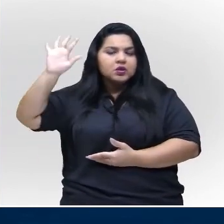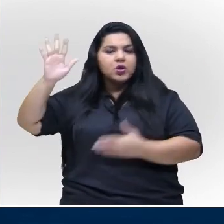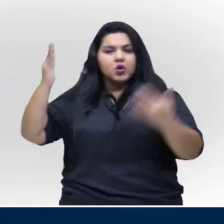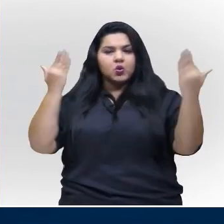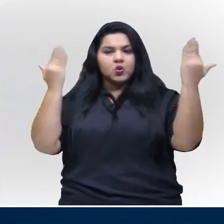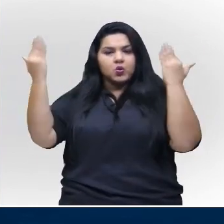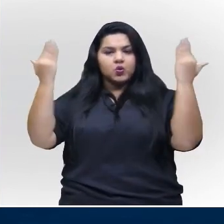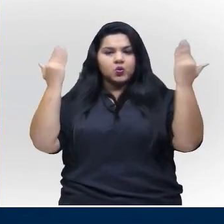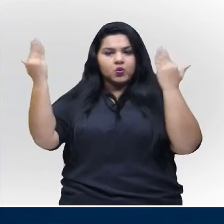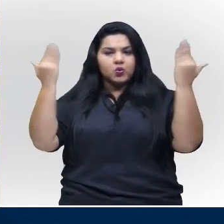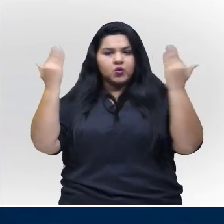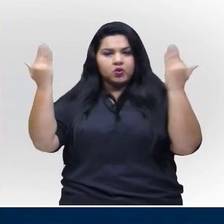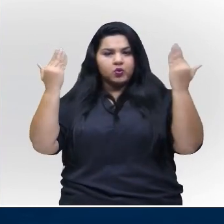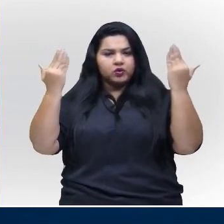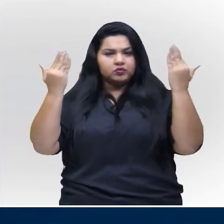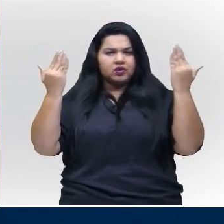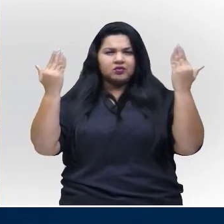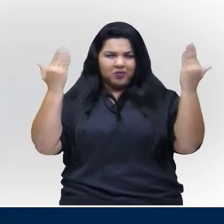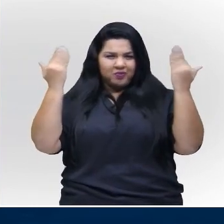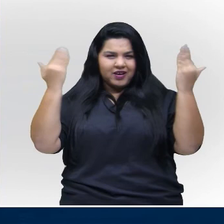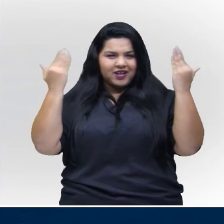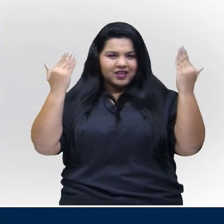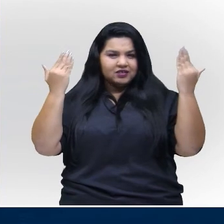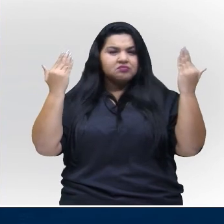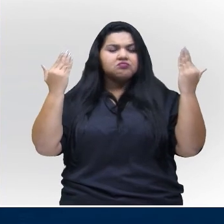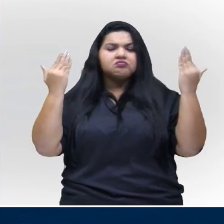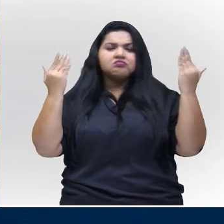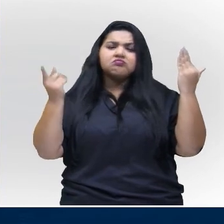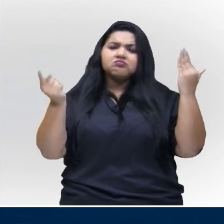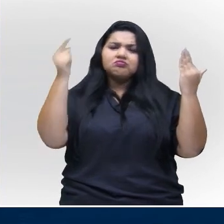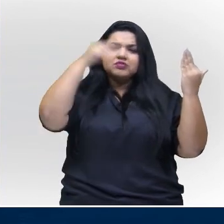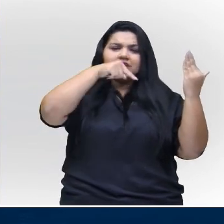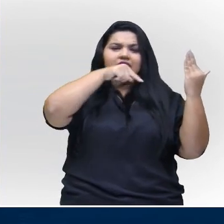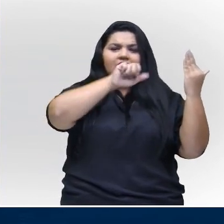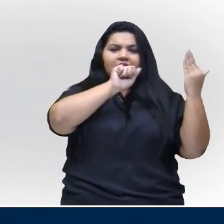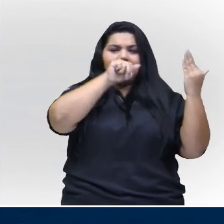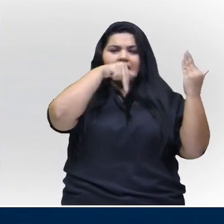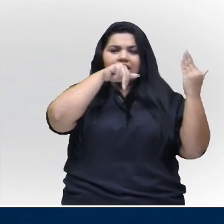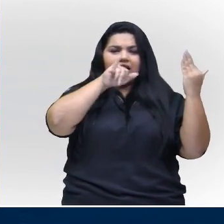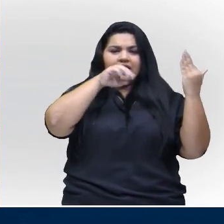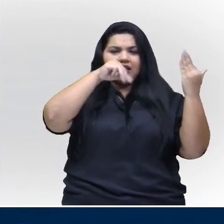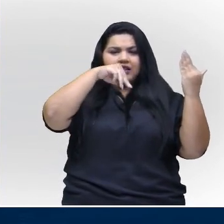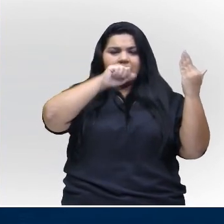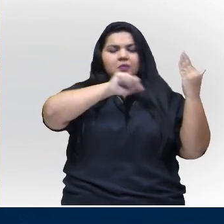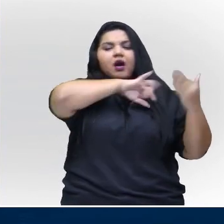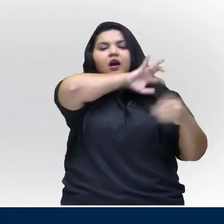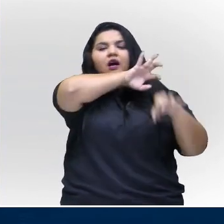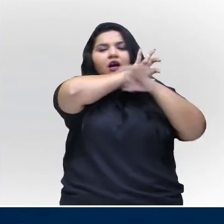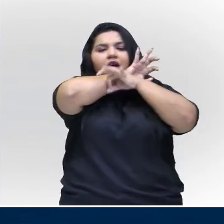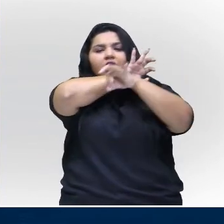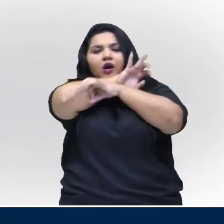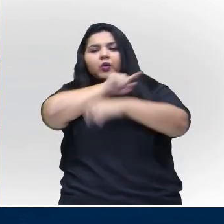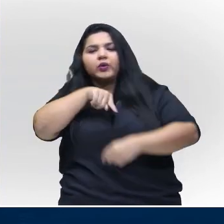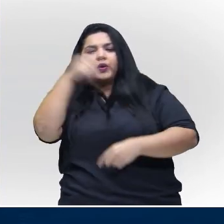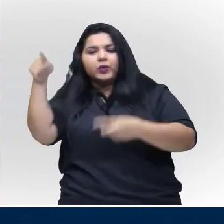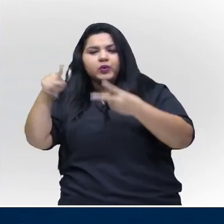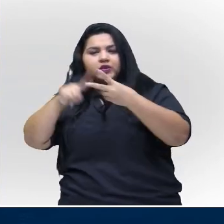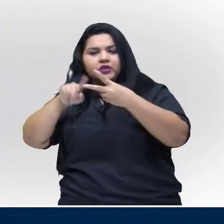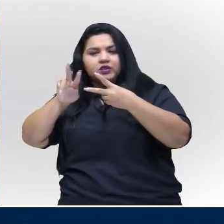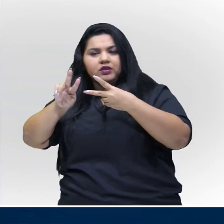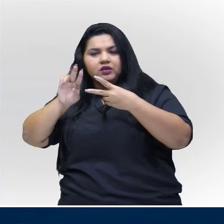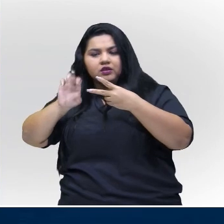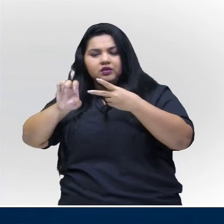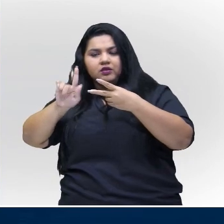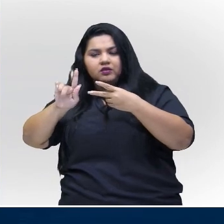comparativo, né, das células eucariontes, no caso da célula animal e da célula vegetal. E aí a gente observa, o que